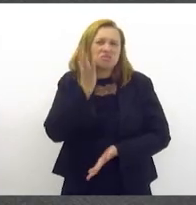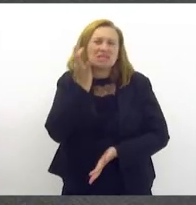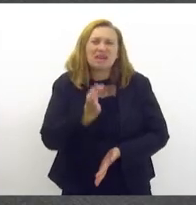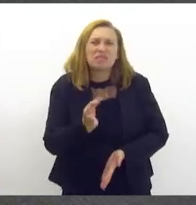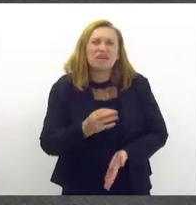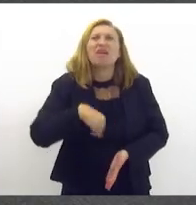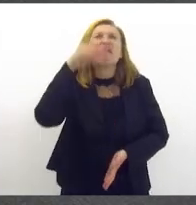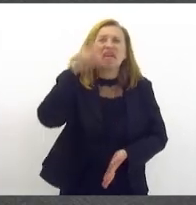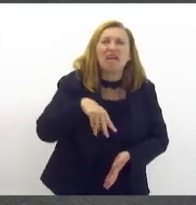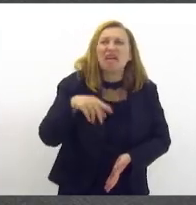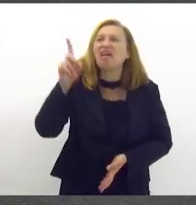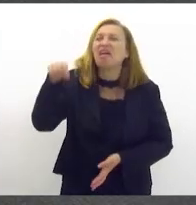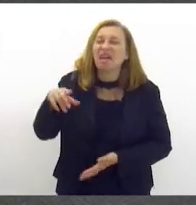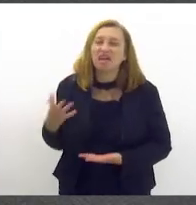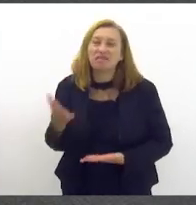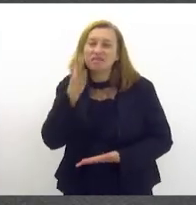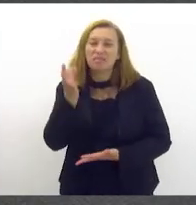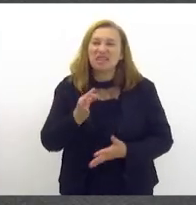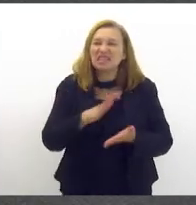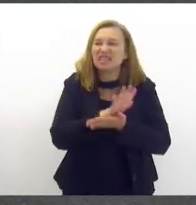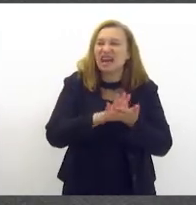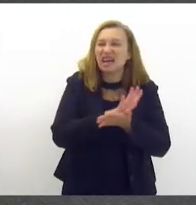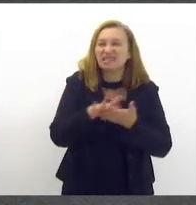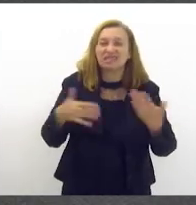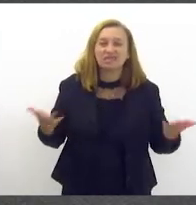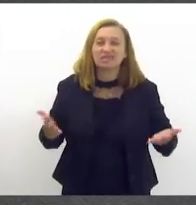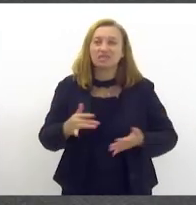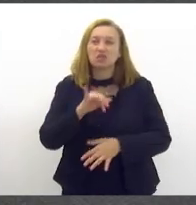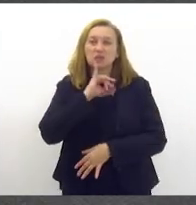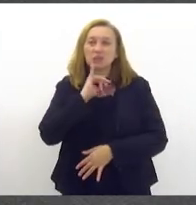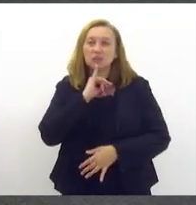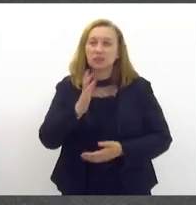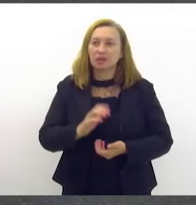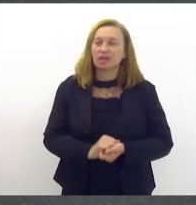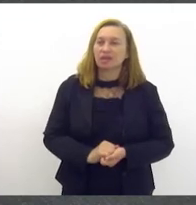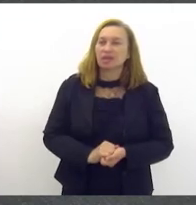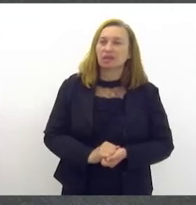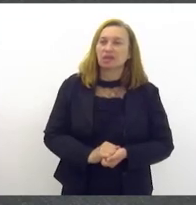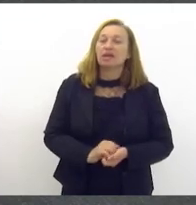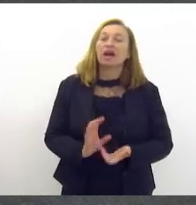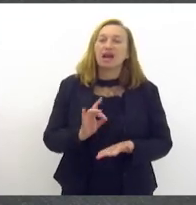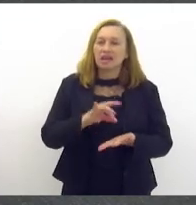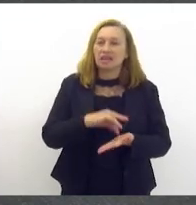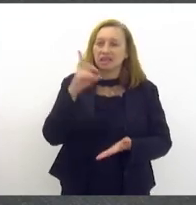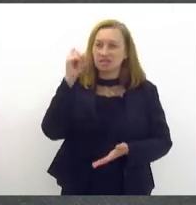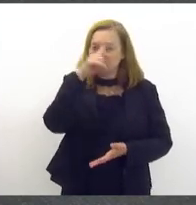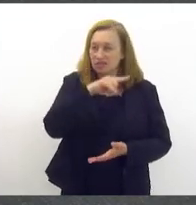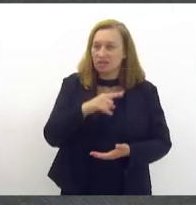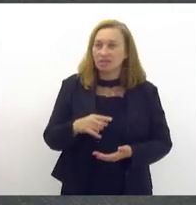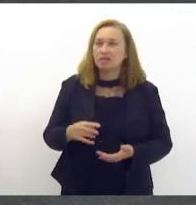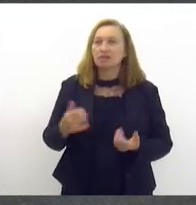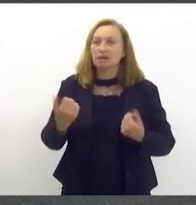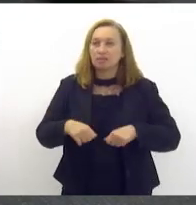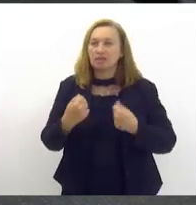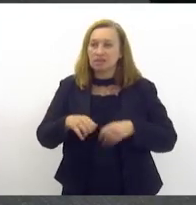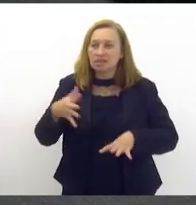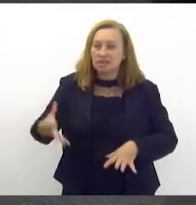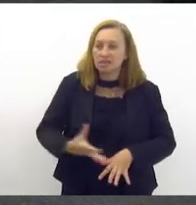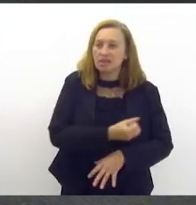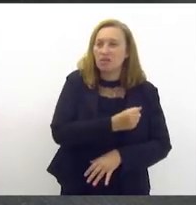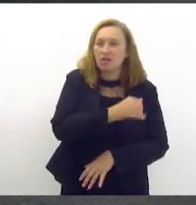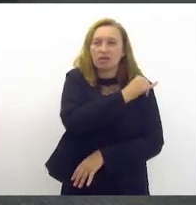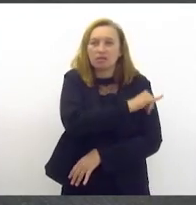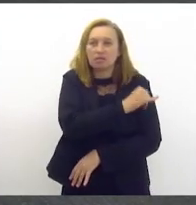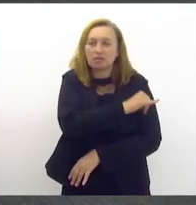quem, não estou aí para nada, é matar e morrer, infelizmente. A realidade é dura, a gente tem que dar um jeito de salvar o Rio de